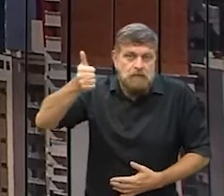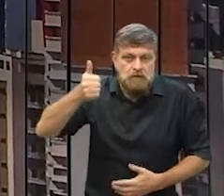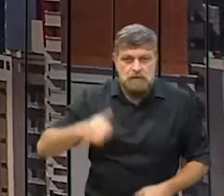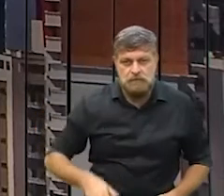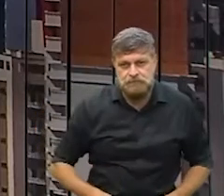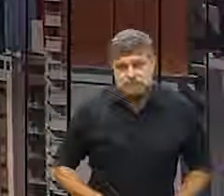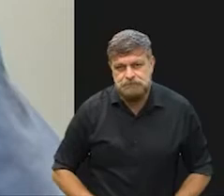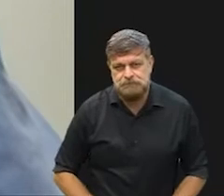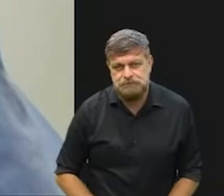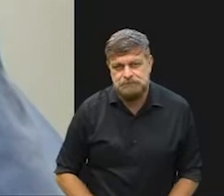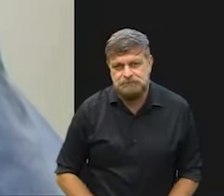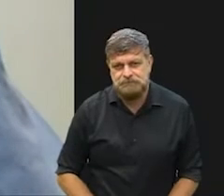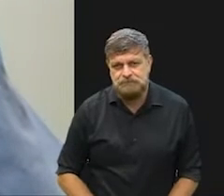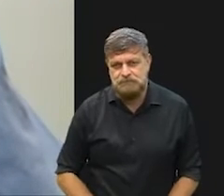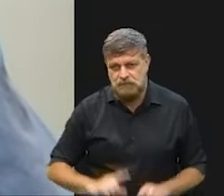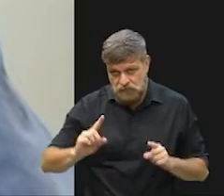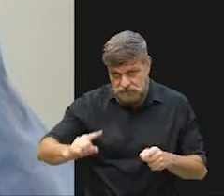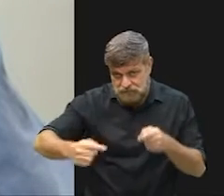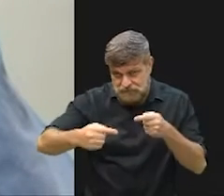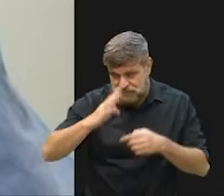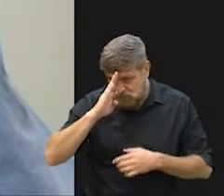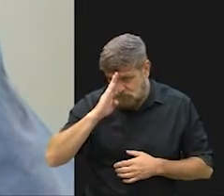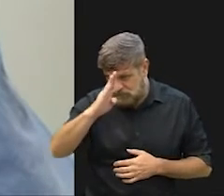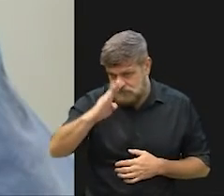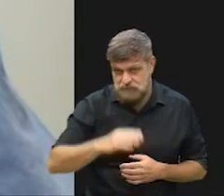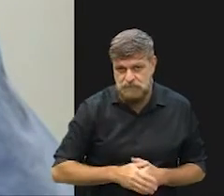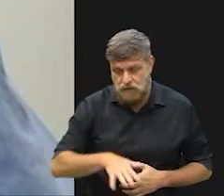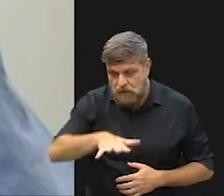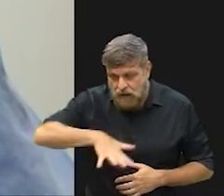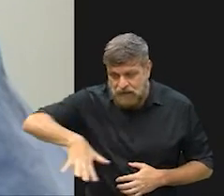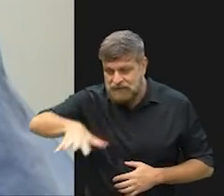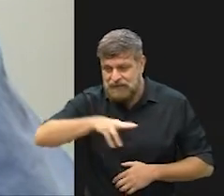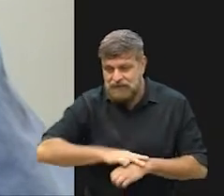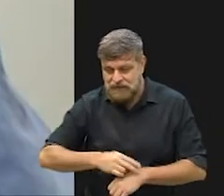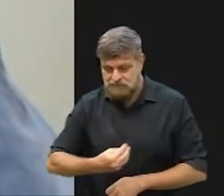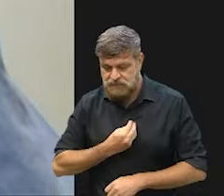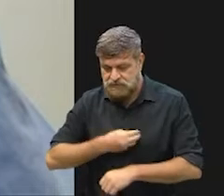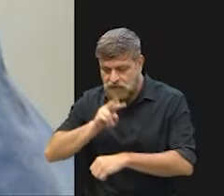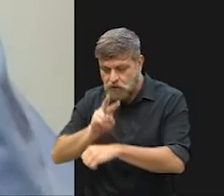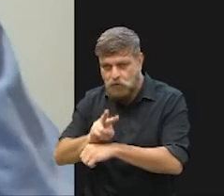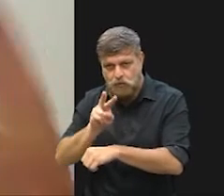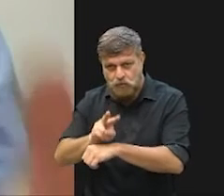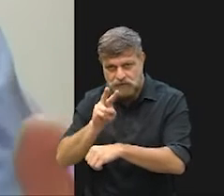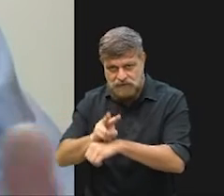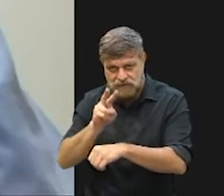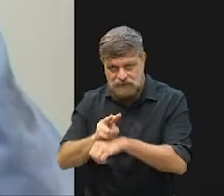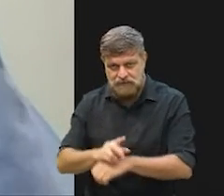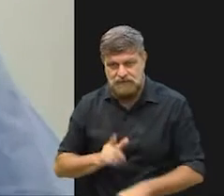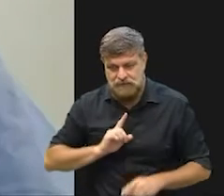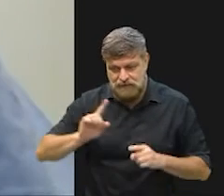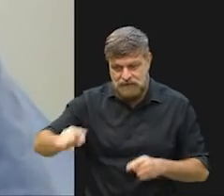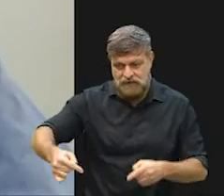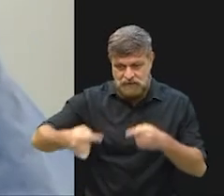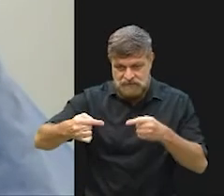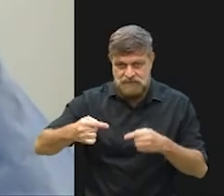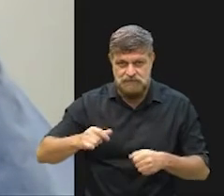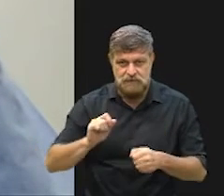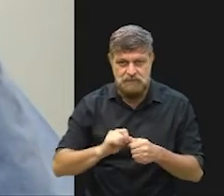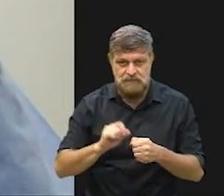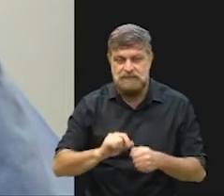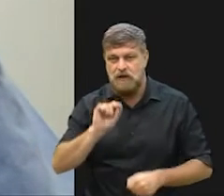planeta? O grande desafio, né, da medicina da conservação, que é o desafio do Reconecta,